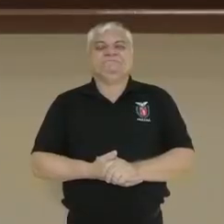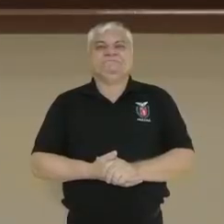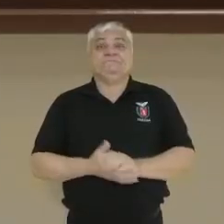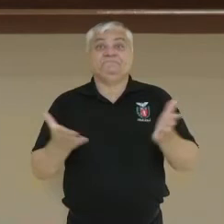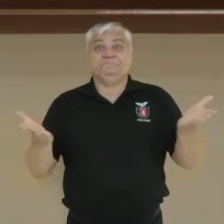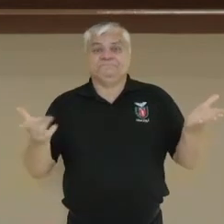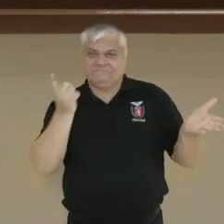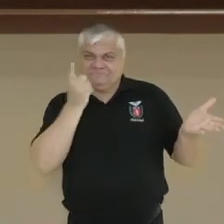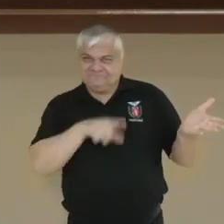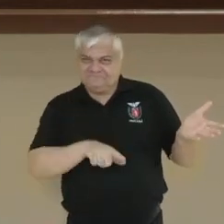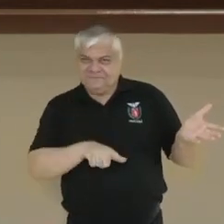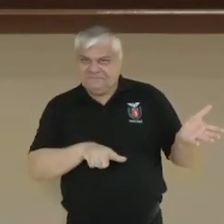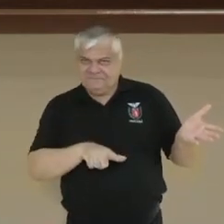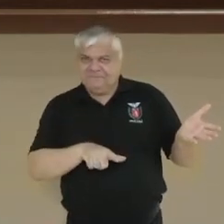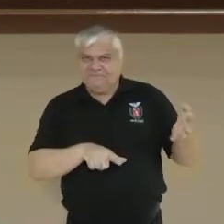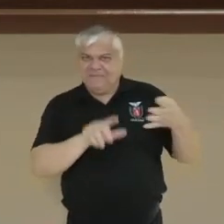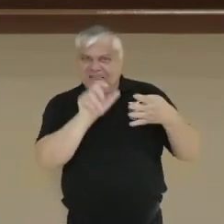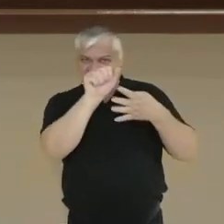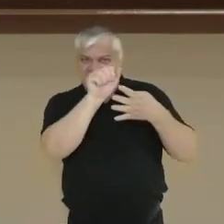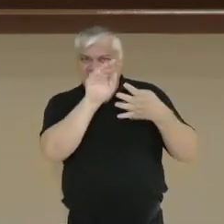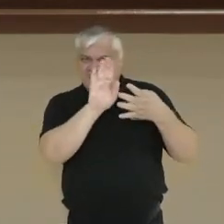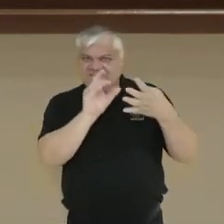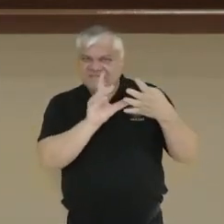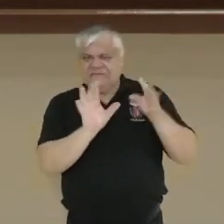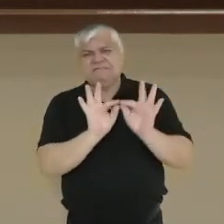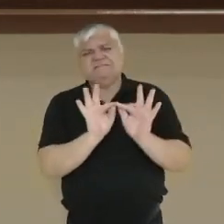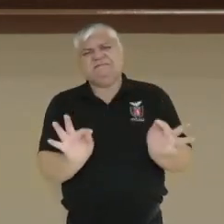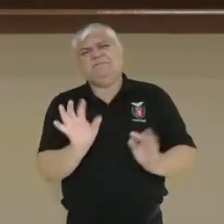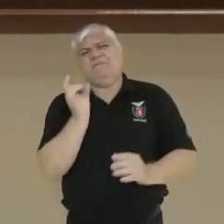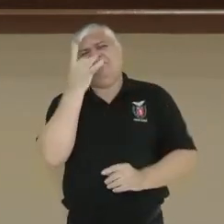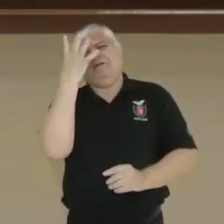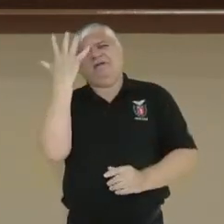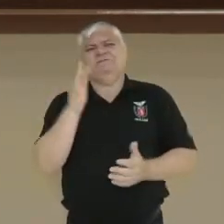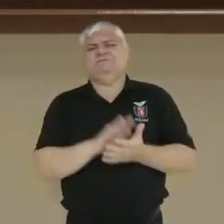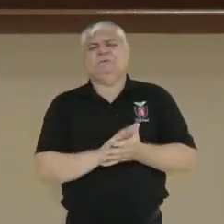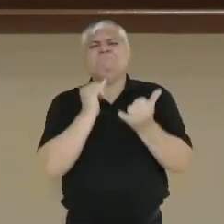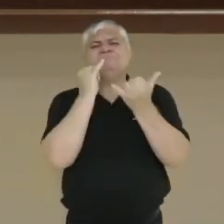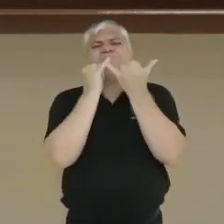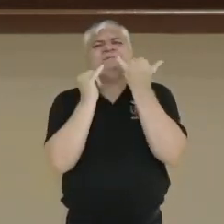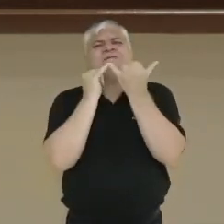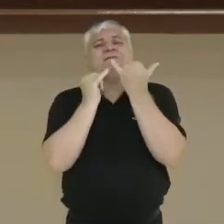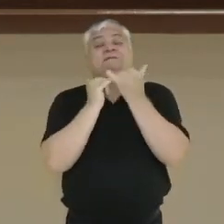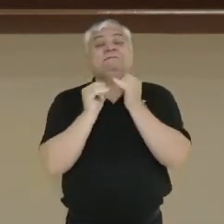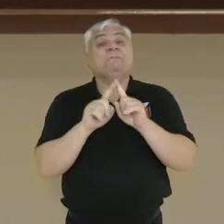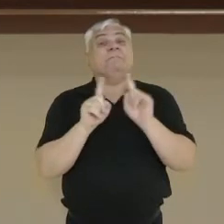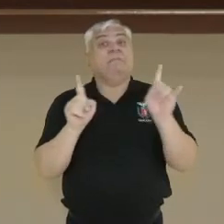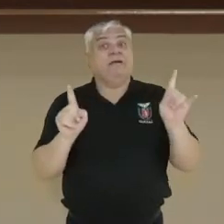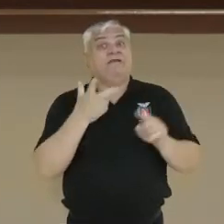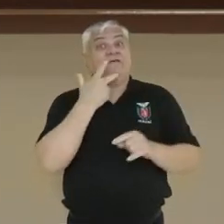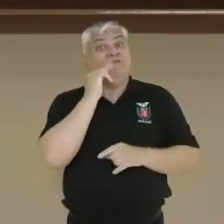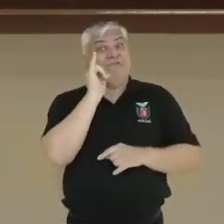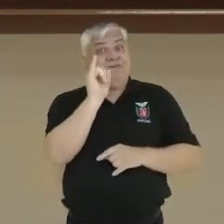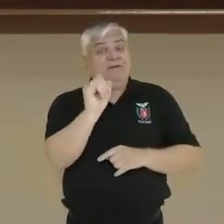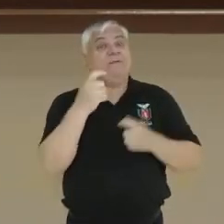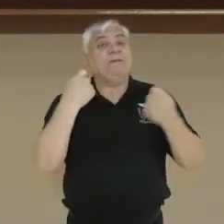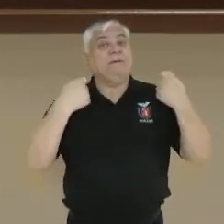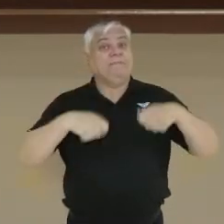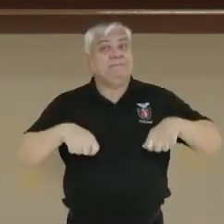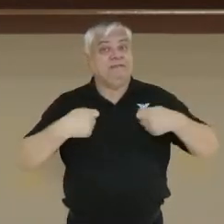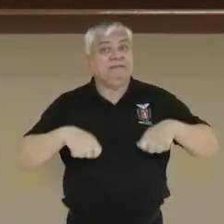Daí, galera, tudo bom? Conseguiram resolver? Muito simples, né, gente? Parecidíssimo. Só que é aquilo que eu sempre falo, precisa-se